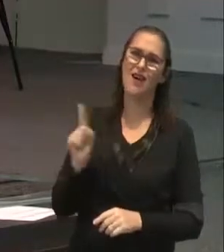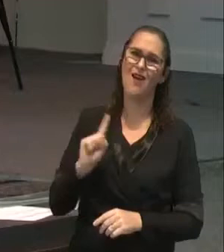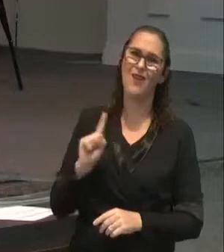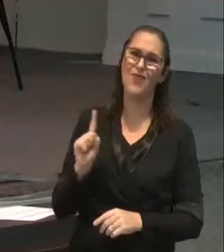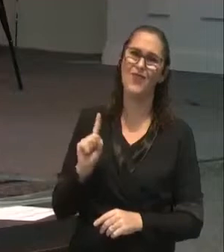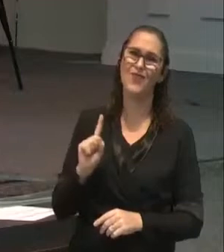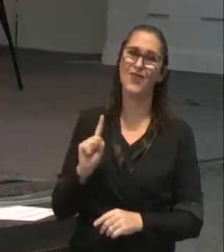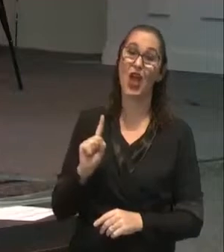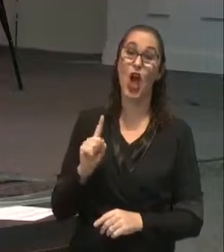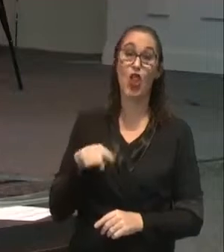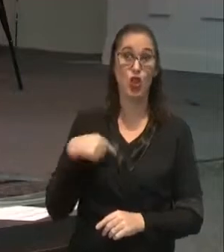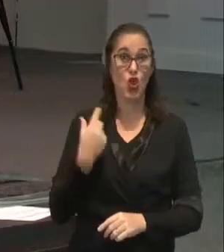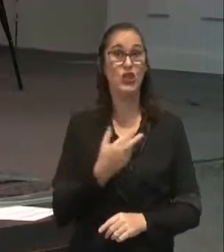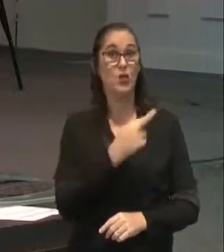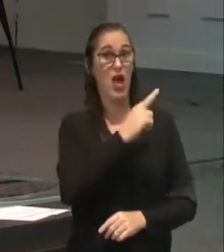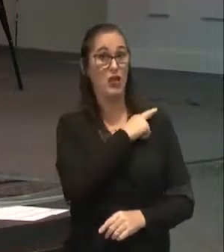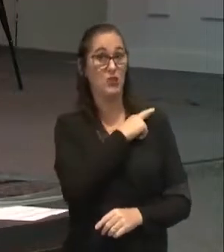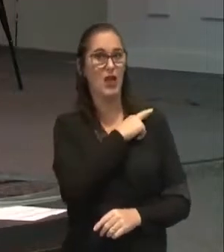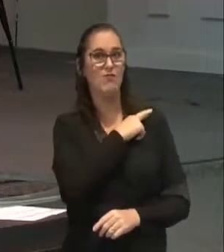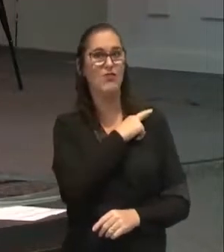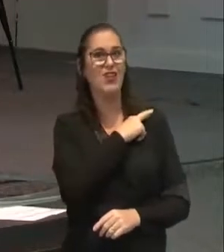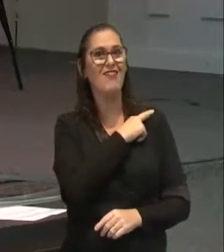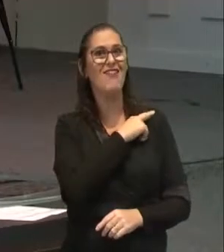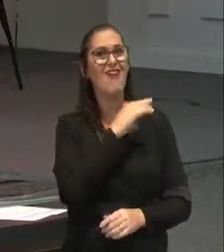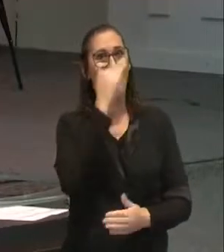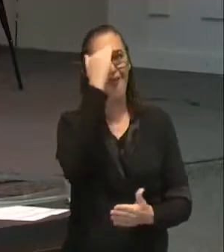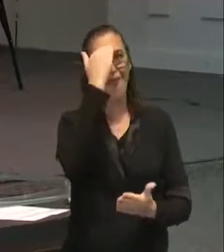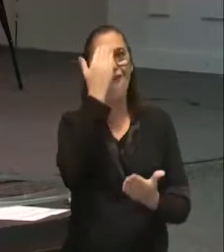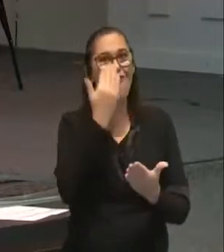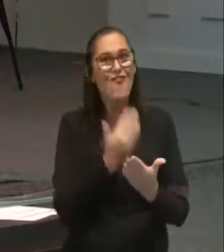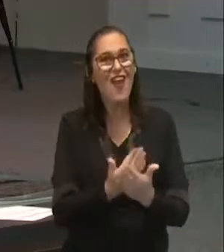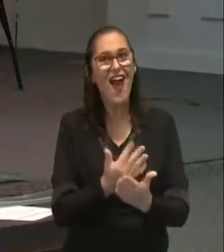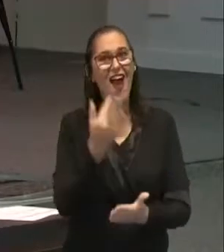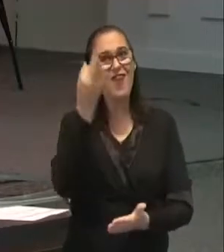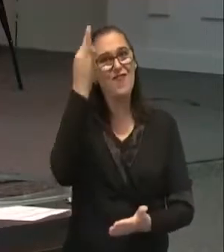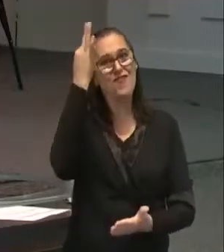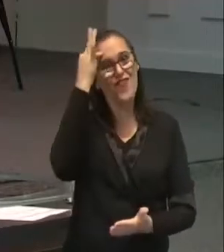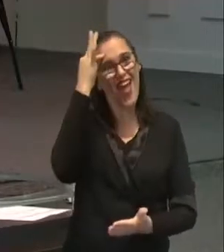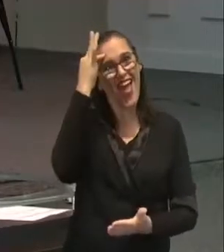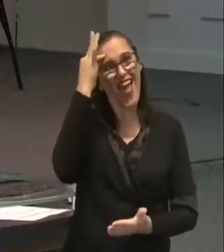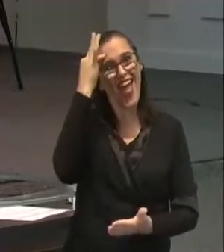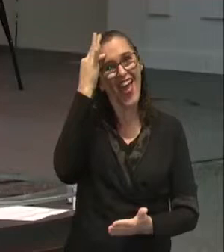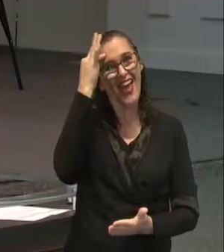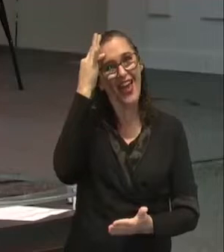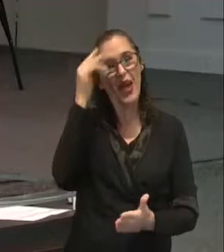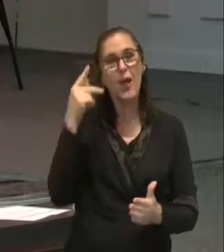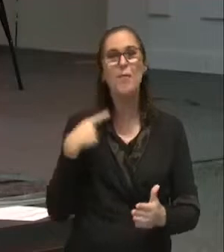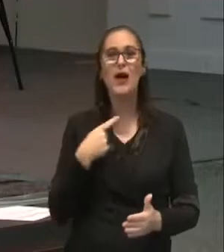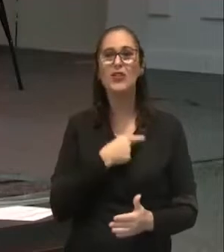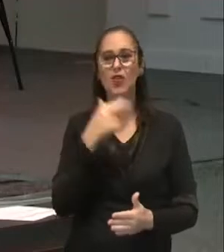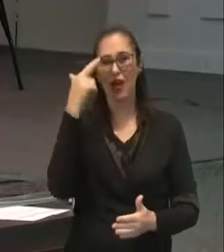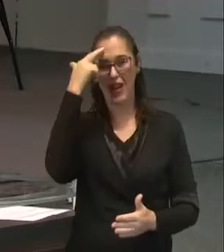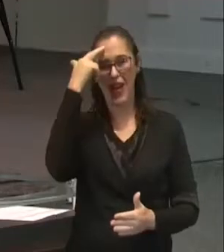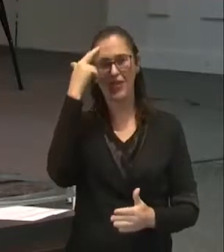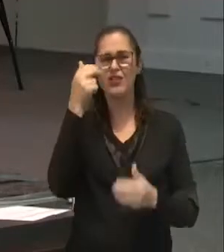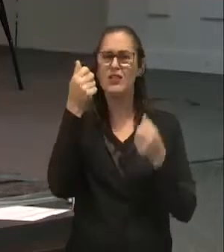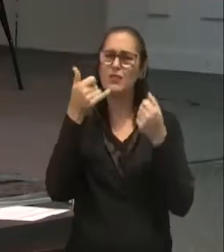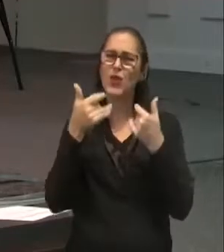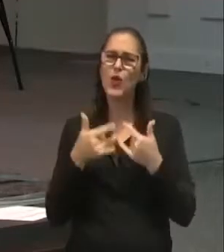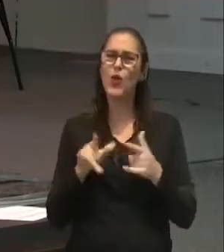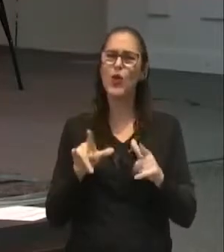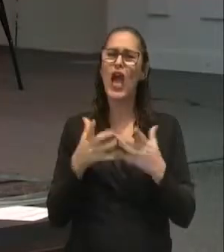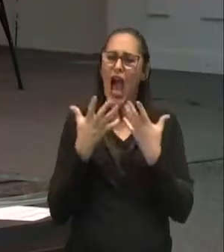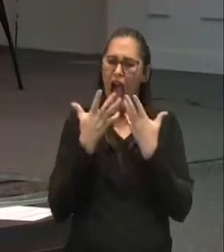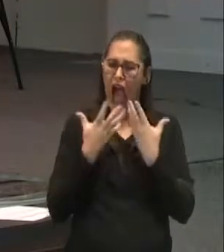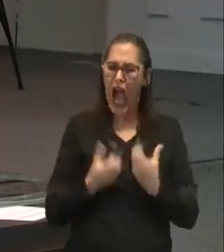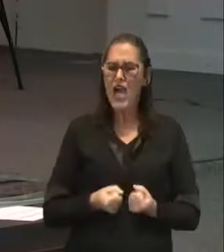nossa responsabilidade, como nós vimos na reflexão que o pastor Renato trouxe na semana passada. A nossa responsabilidade é aceitar,